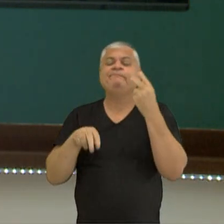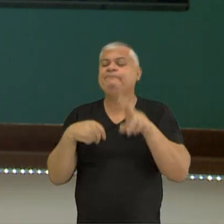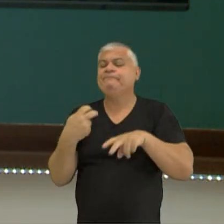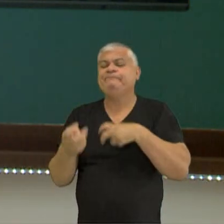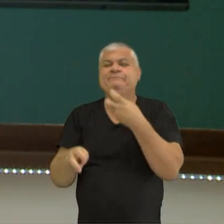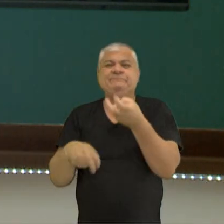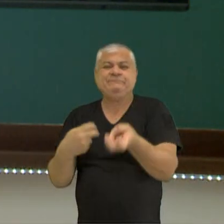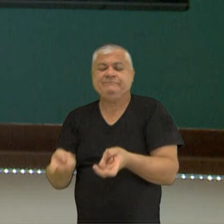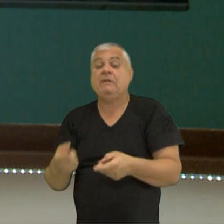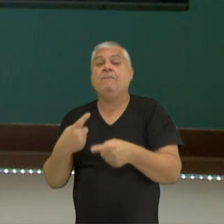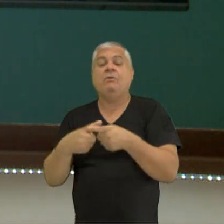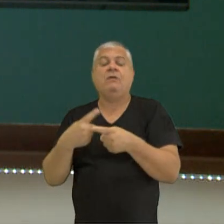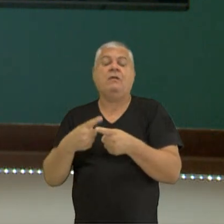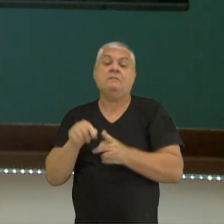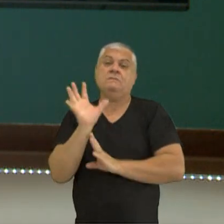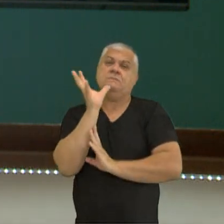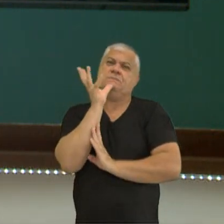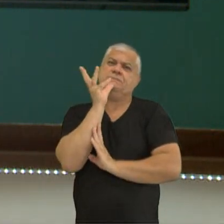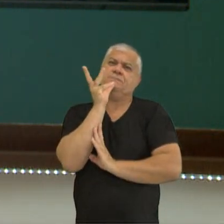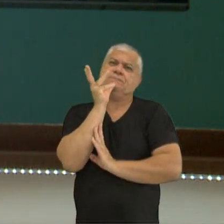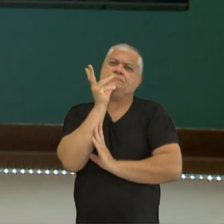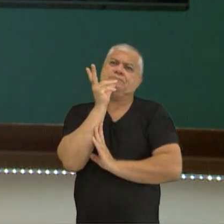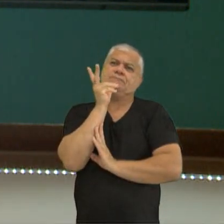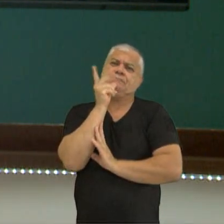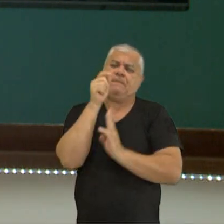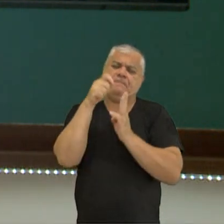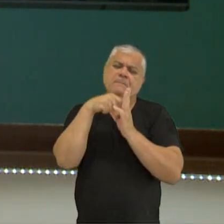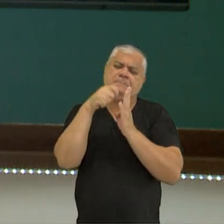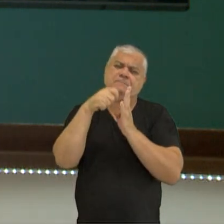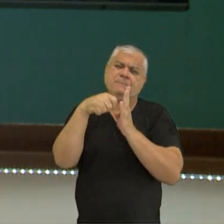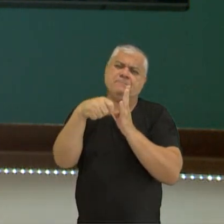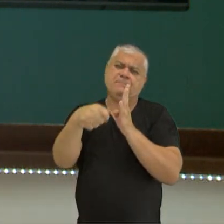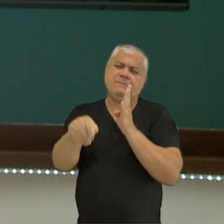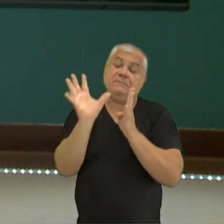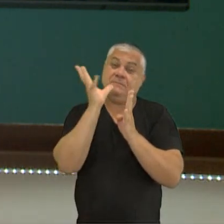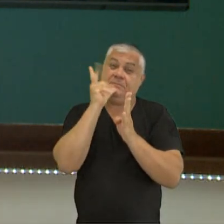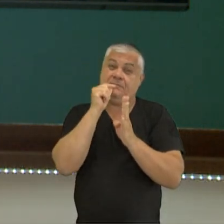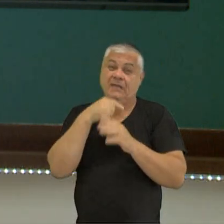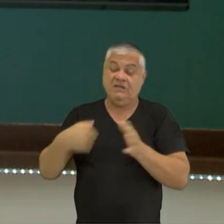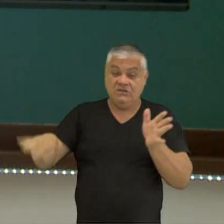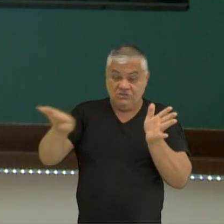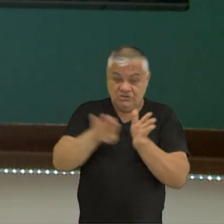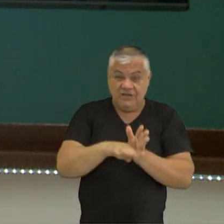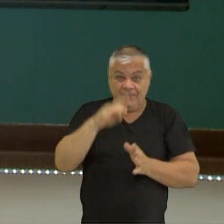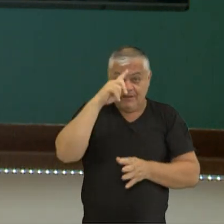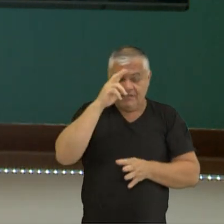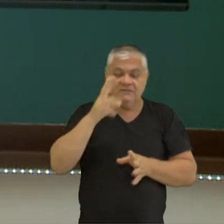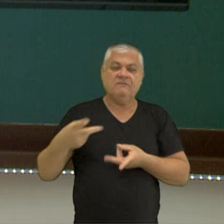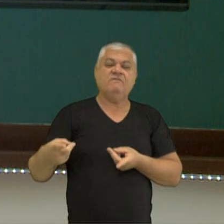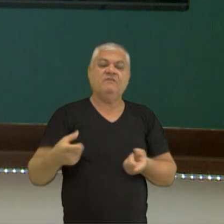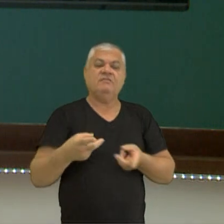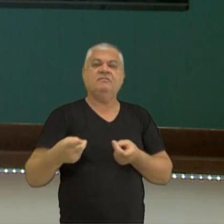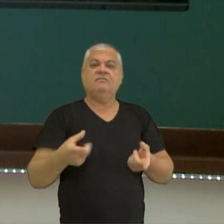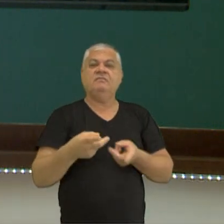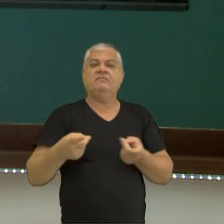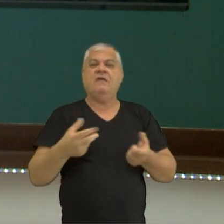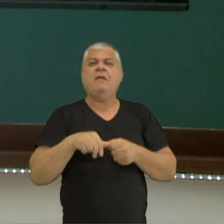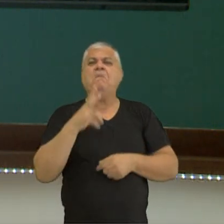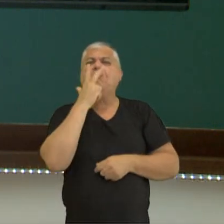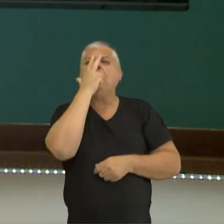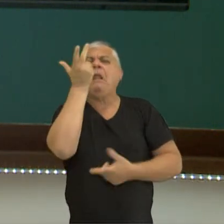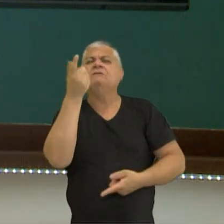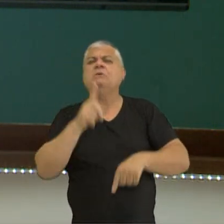viagem, que eram viagens longas, e os que chegavam eram tratados como mercadorias, infelizmente, para